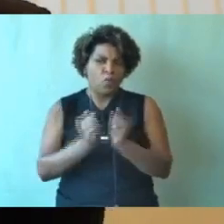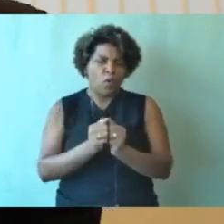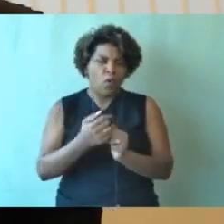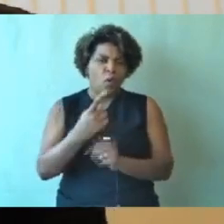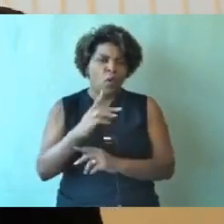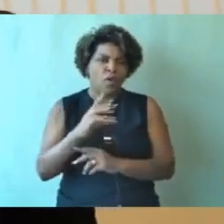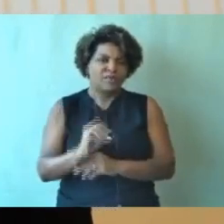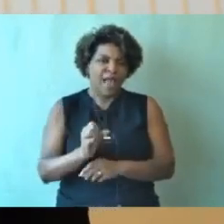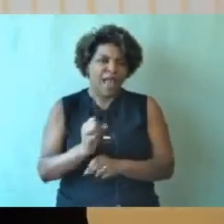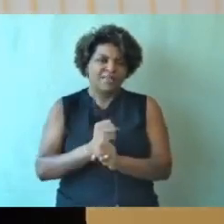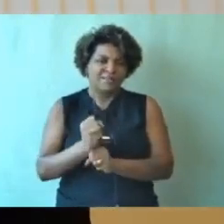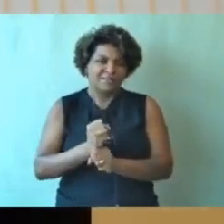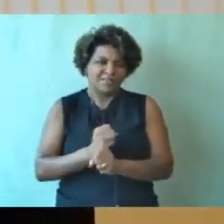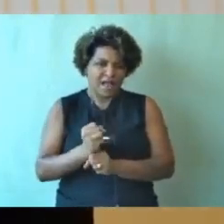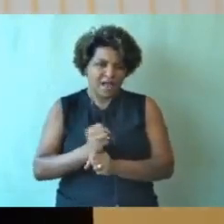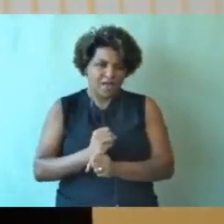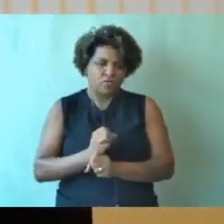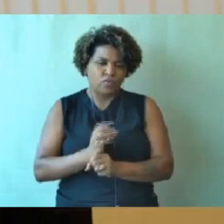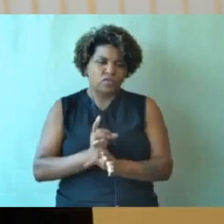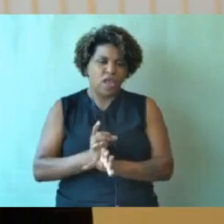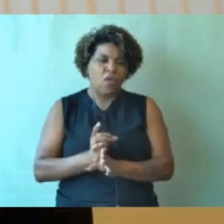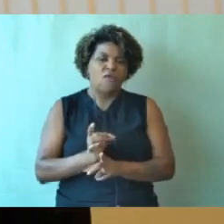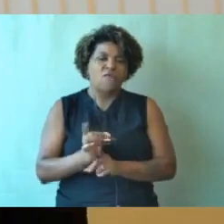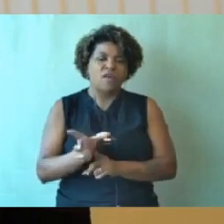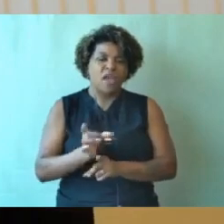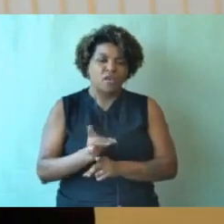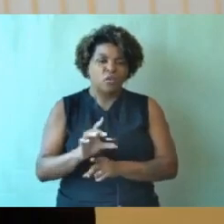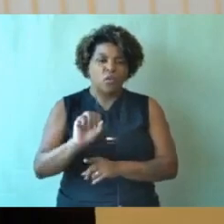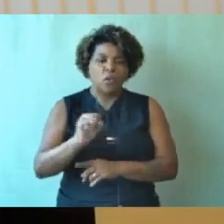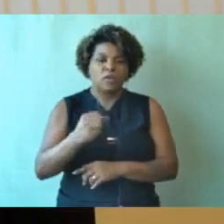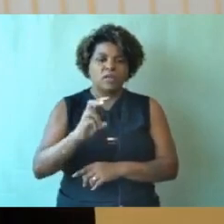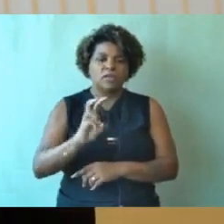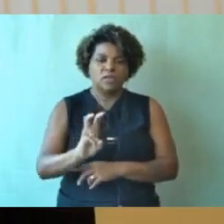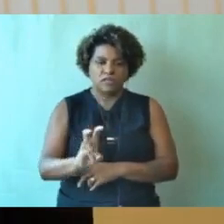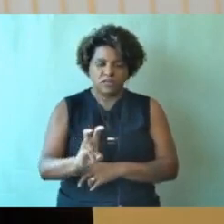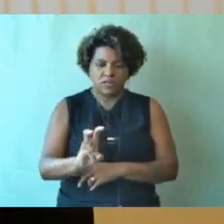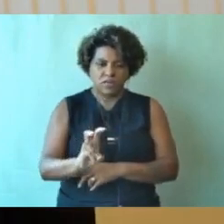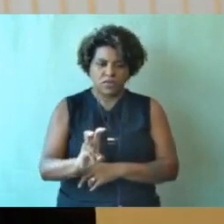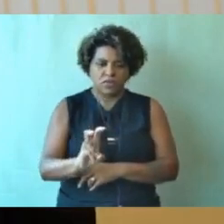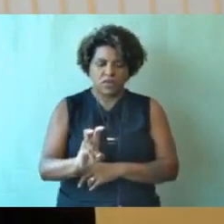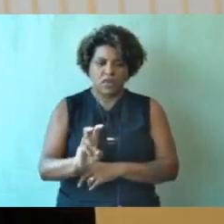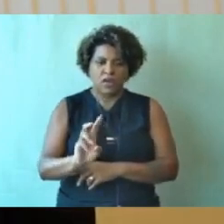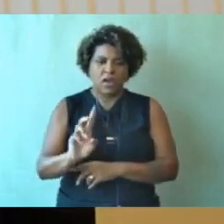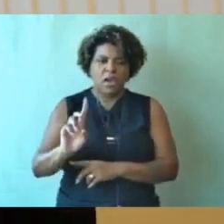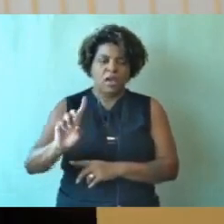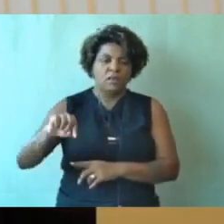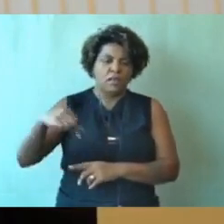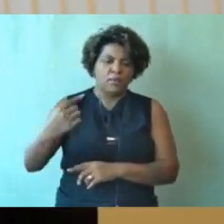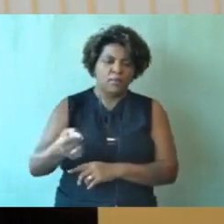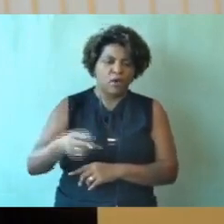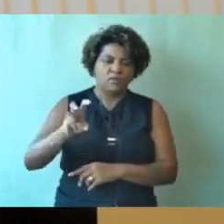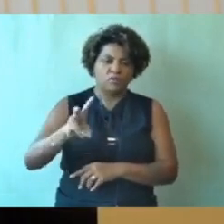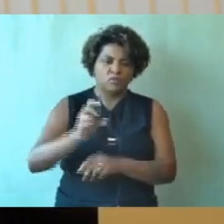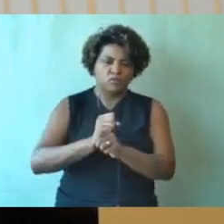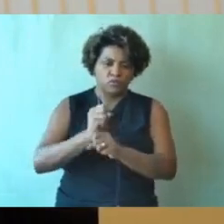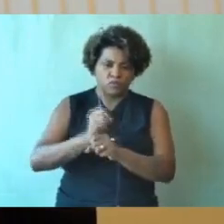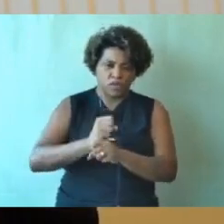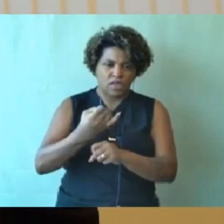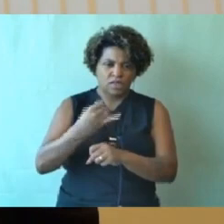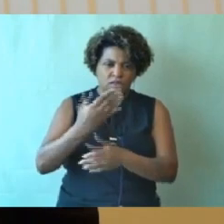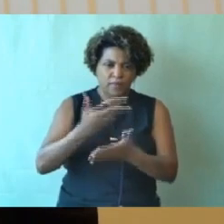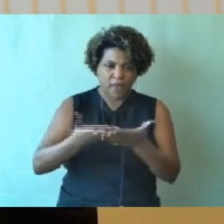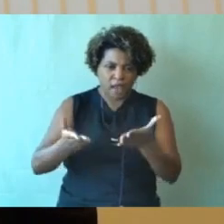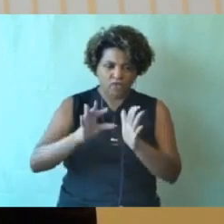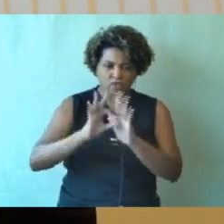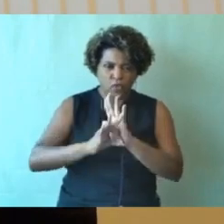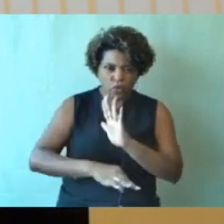prejuízo meu, porque está depreciando só 90% dele. Daqui a 5 anos, se a gente perder o contrato, eu não vou entrar na licitação ser vencido, que